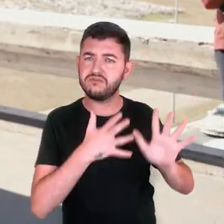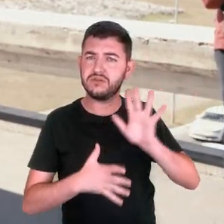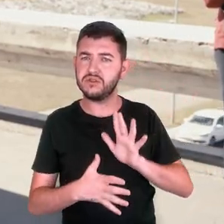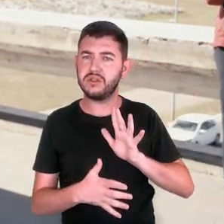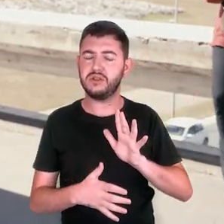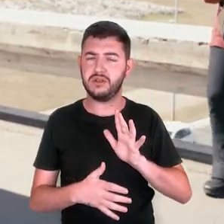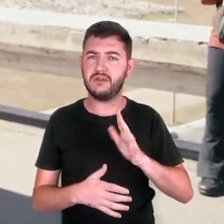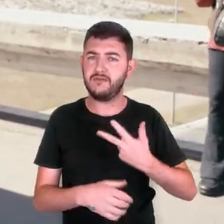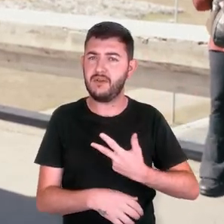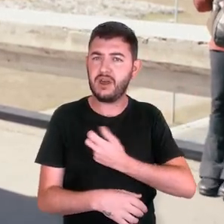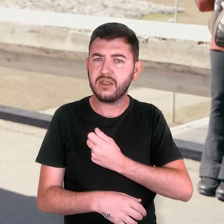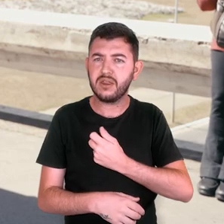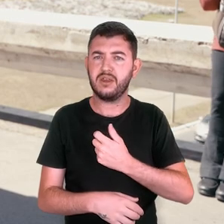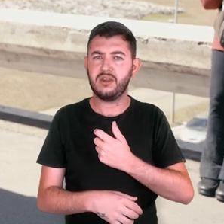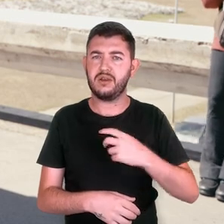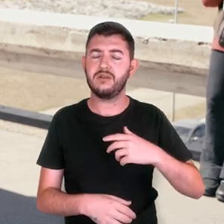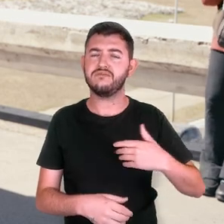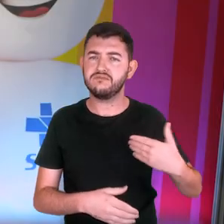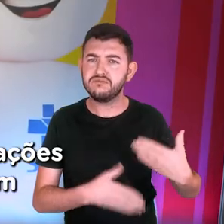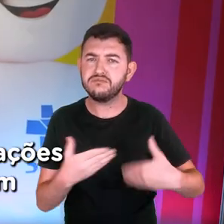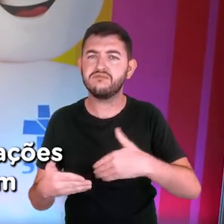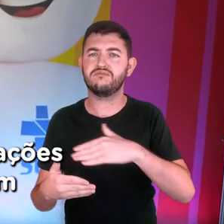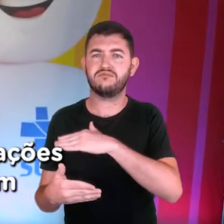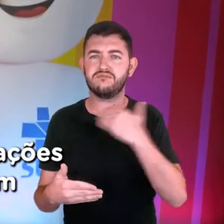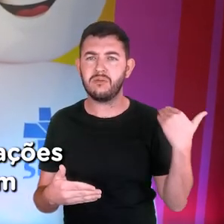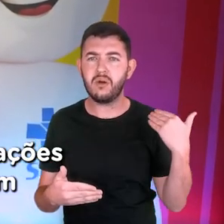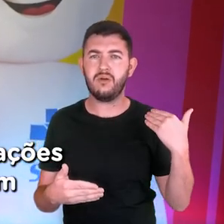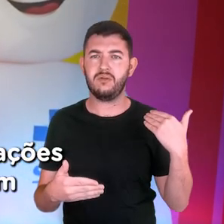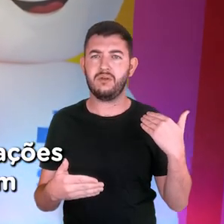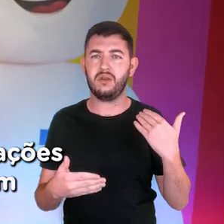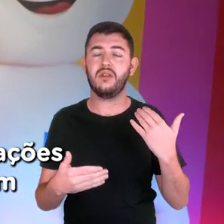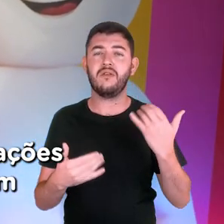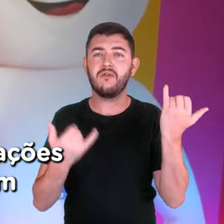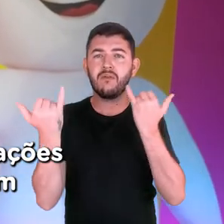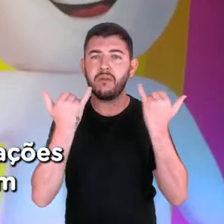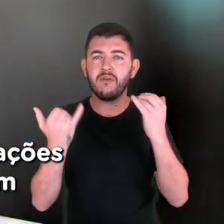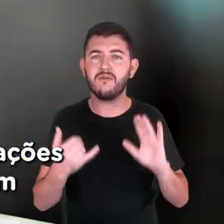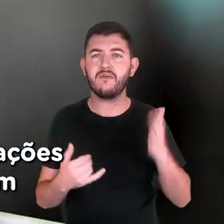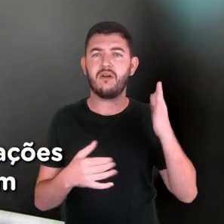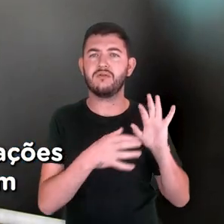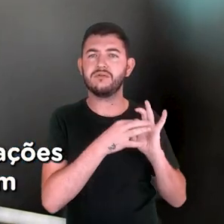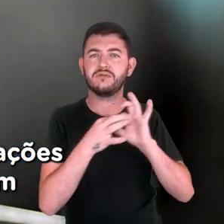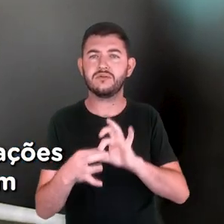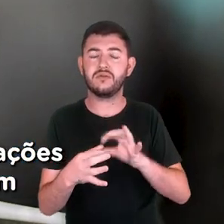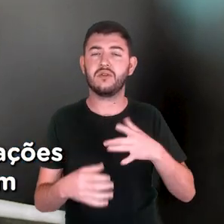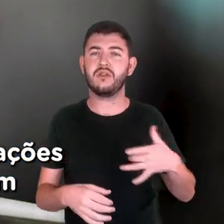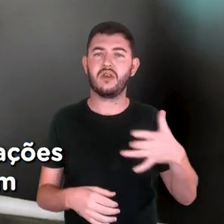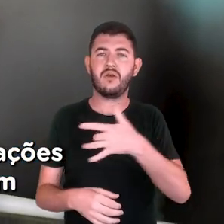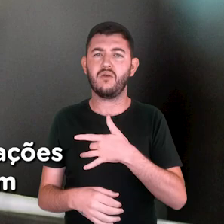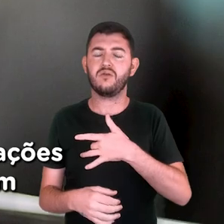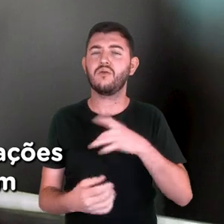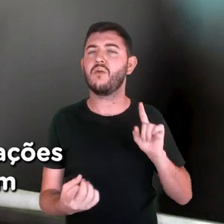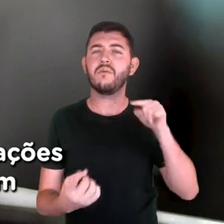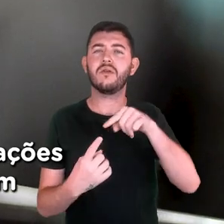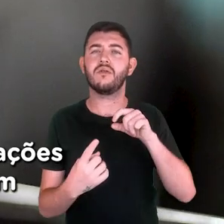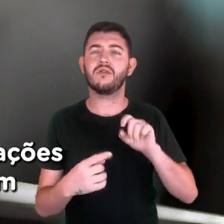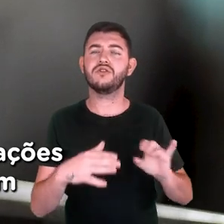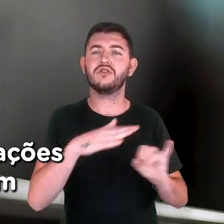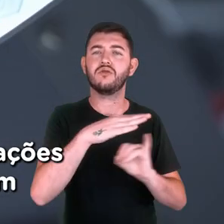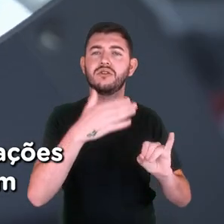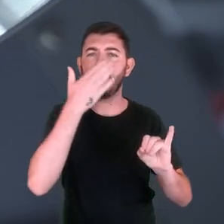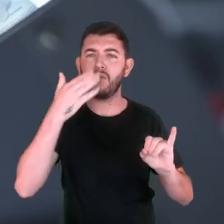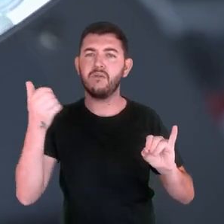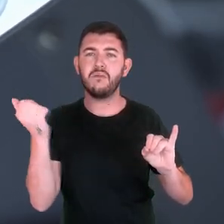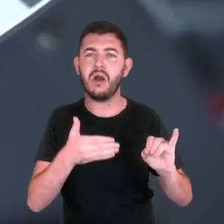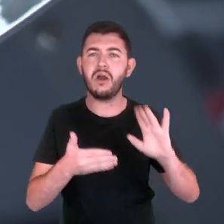falando que morreria se tomasse a vacina. Acho que o principal mal das desinformações sobre a saúde são que elas se disseminam a ponto